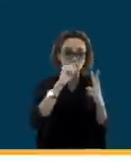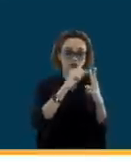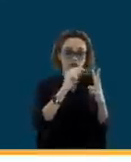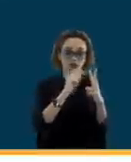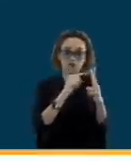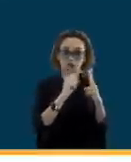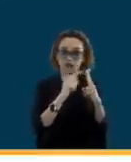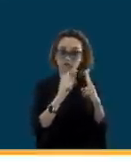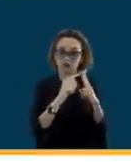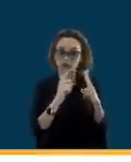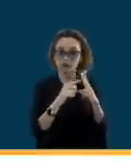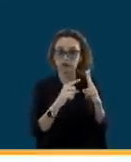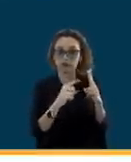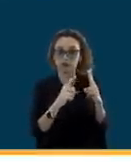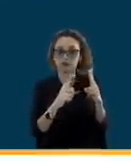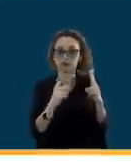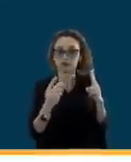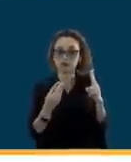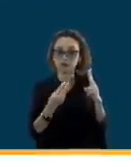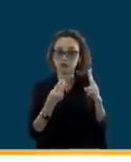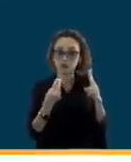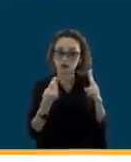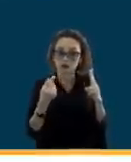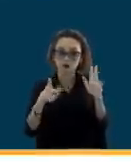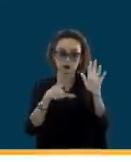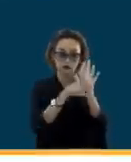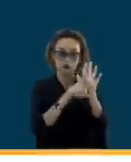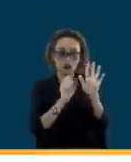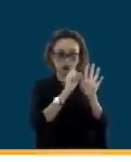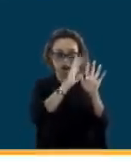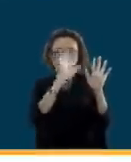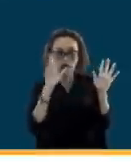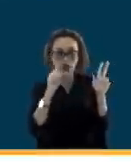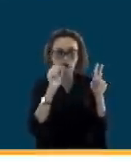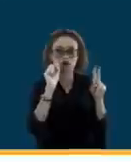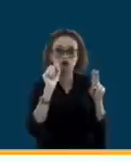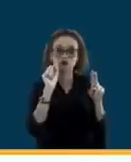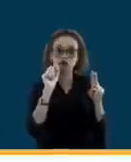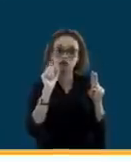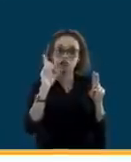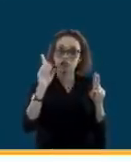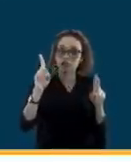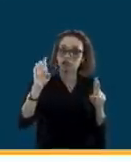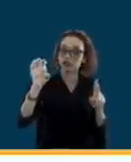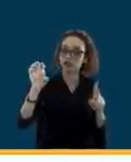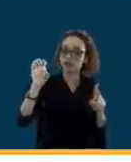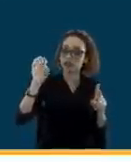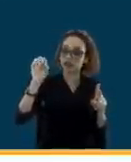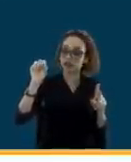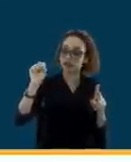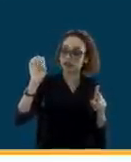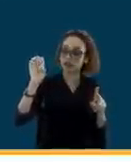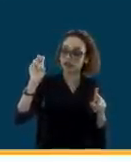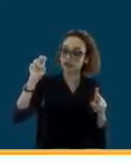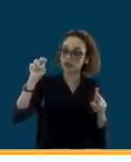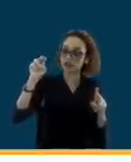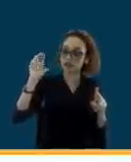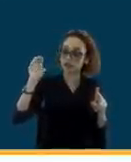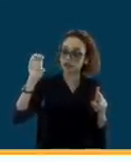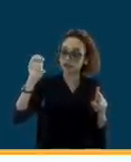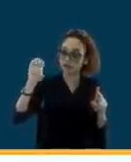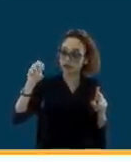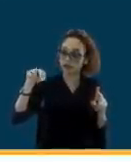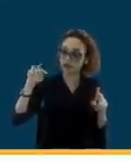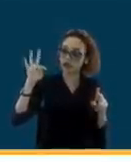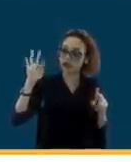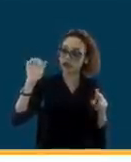que está bem explicitado na lei, é o da descentralização. Tanto que ela vai, pela primeira vez, chegar a todos